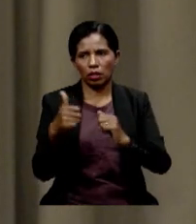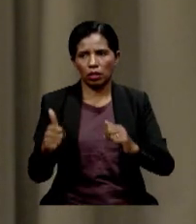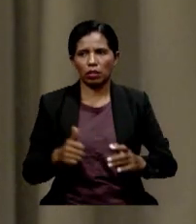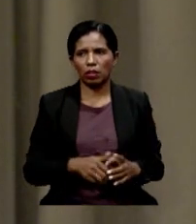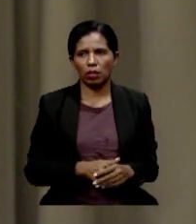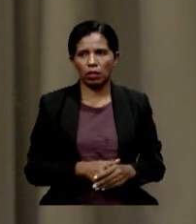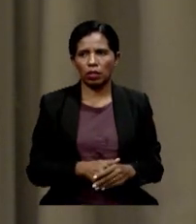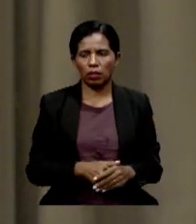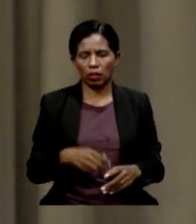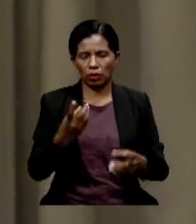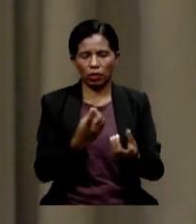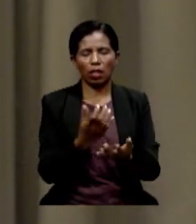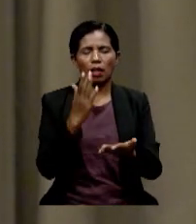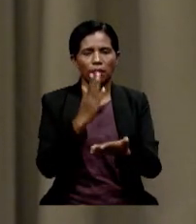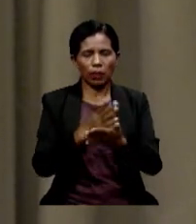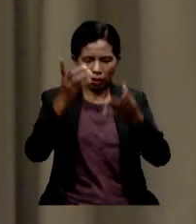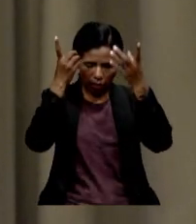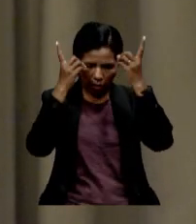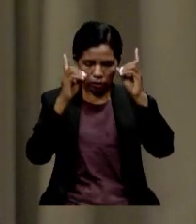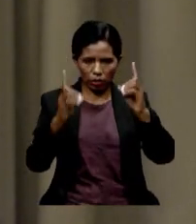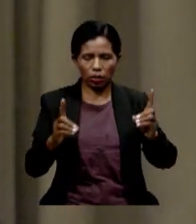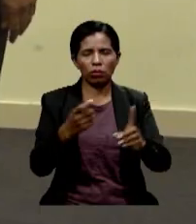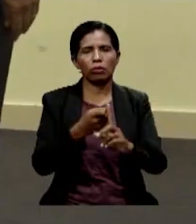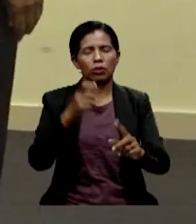emperram as decisões dos governantes.